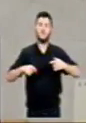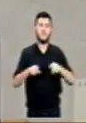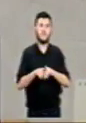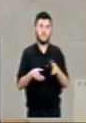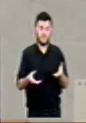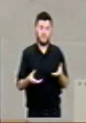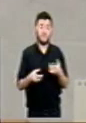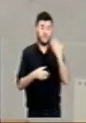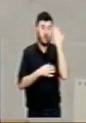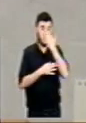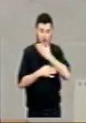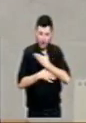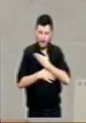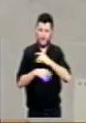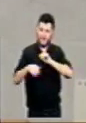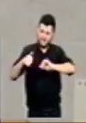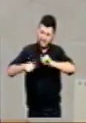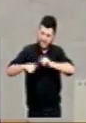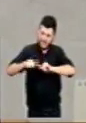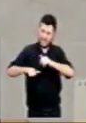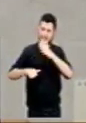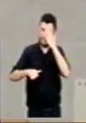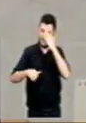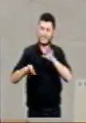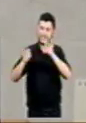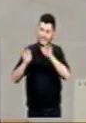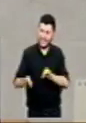prova já colhida é rígida ou não.